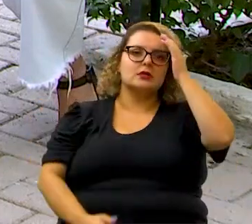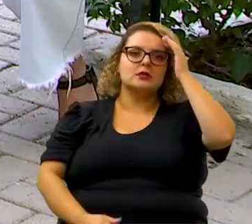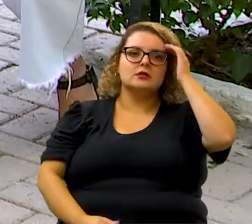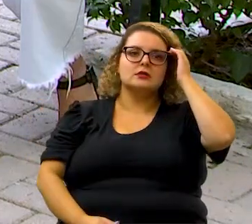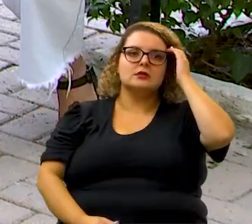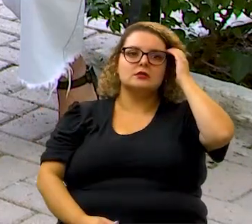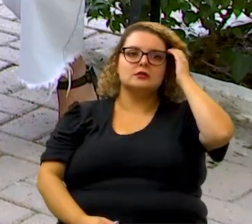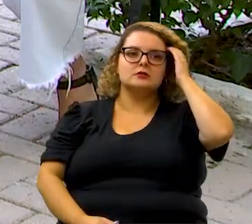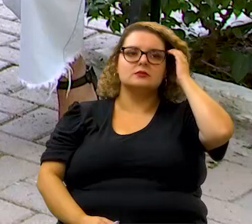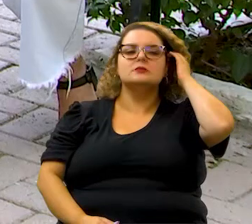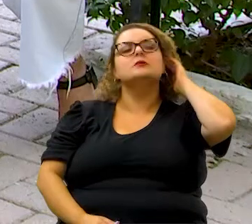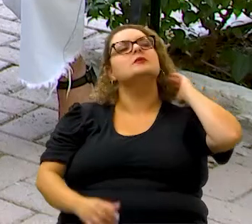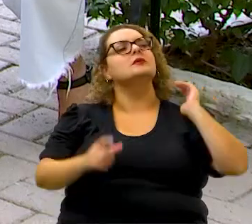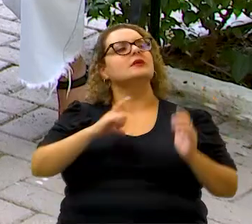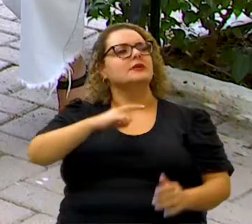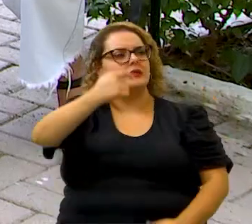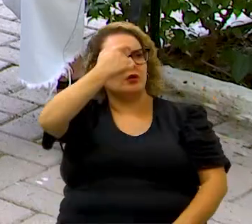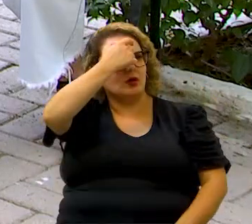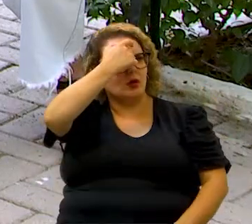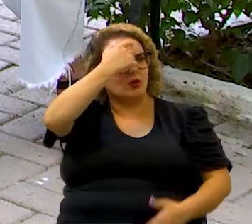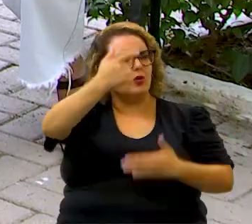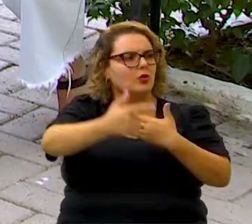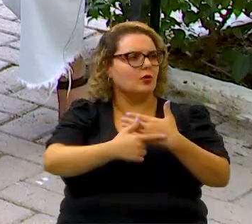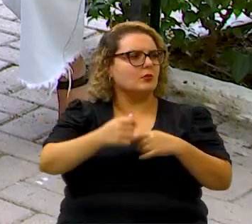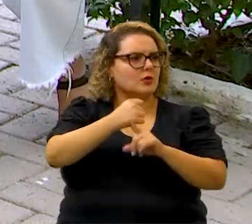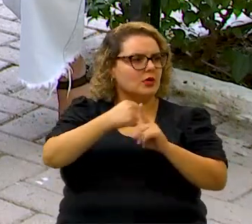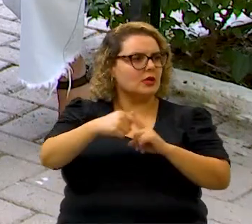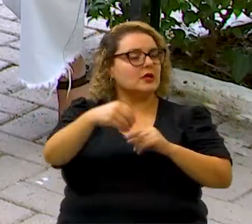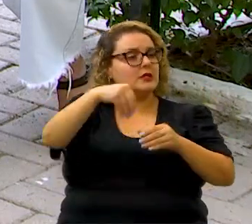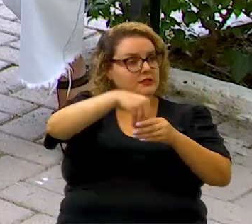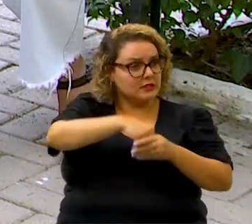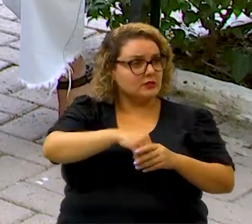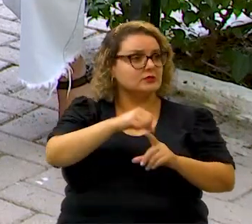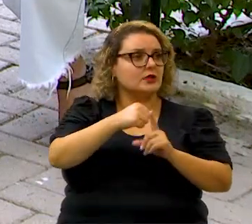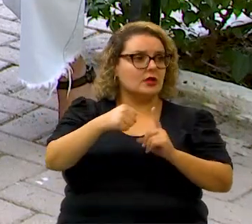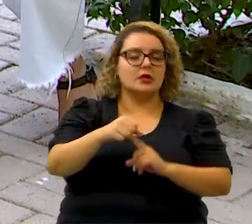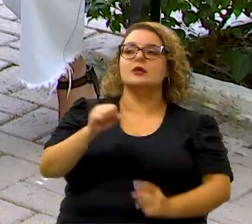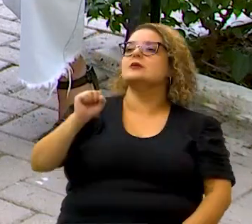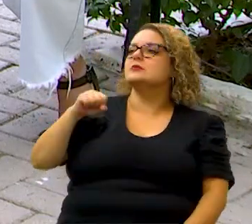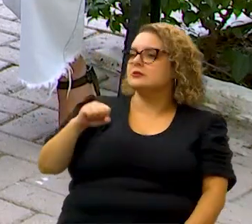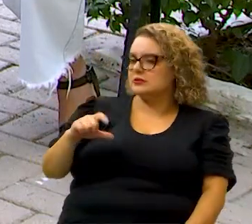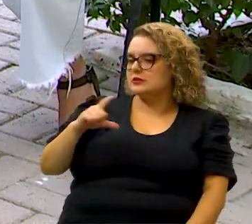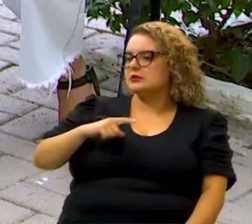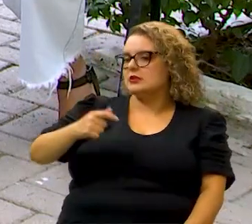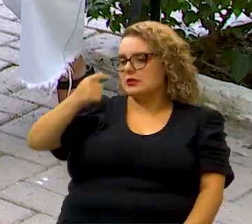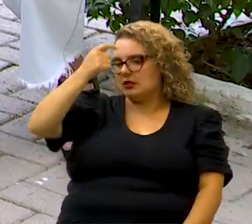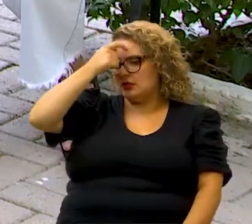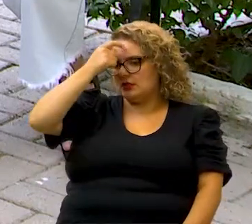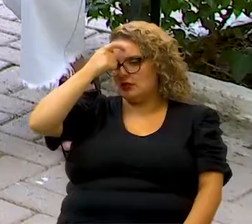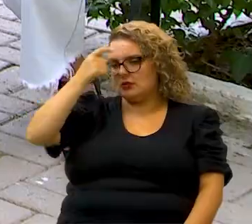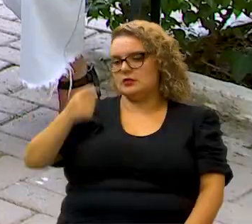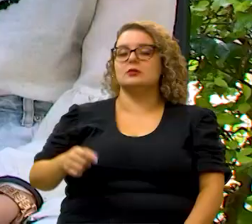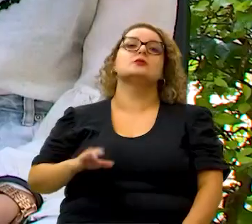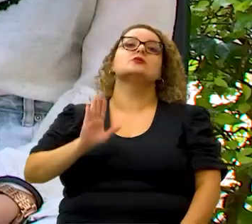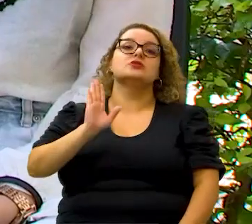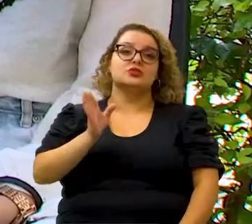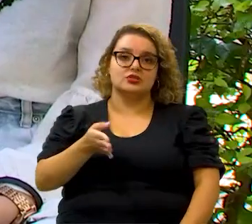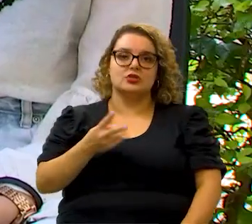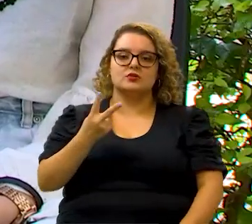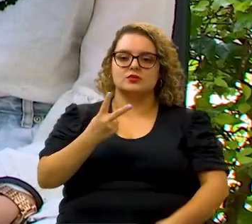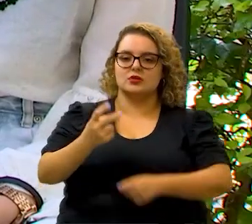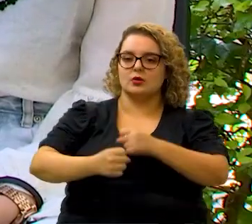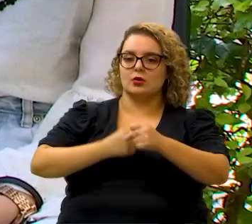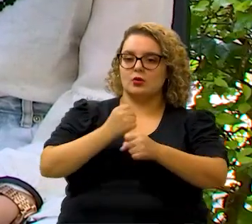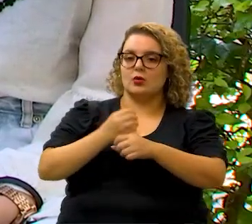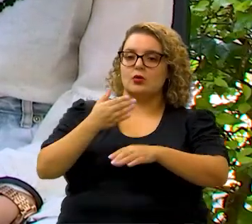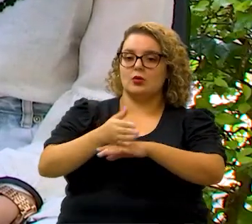cognitiva, preservada, eles têm essa consciência do seu papel social dentro da sociedade? Sim, eles têm essa consciência, inclusive